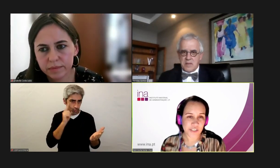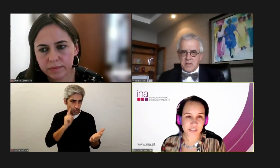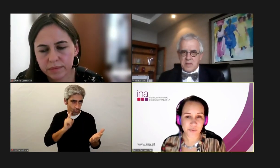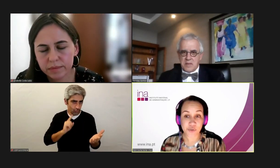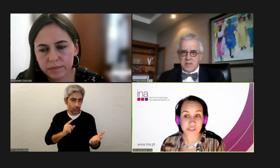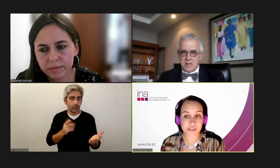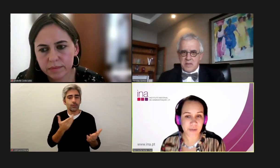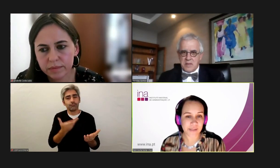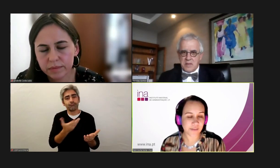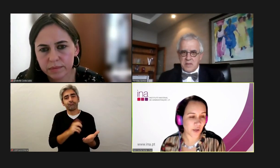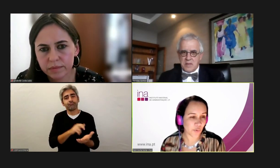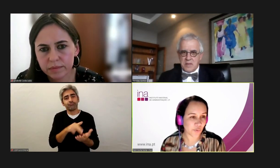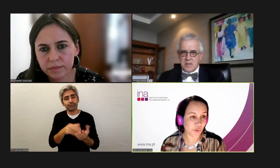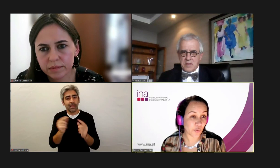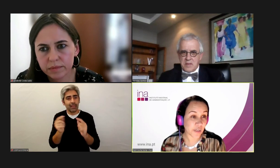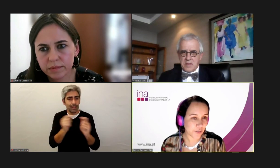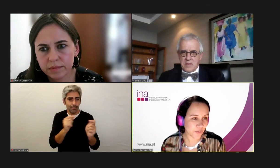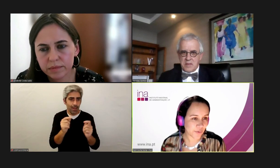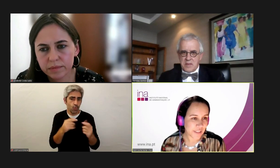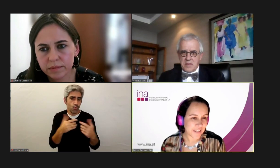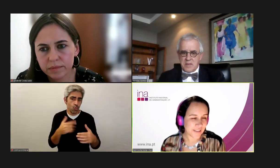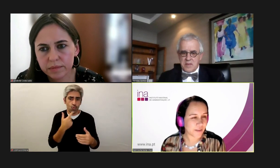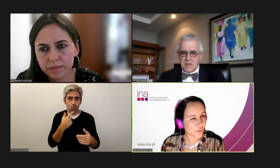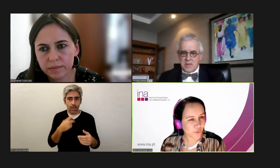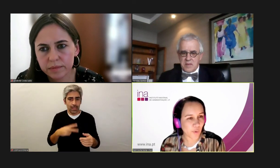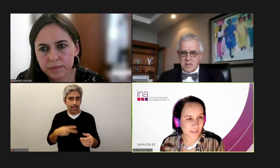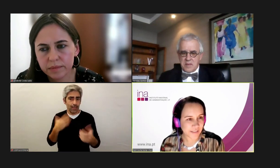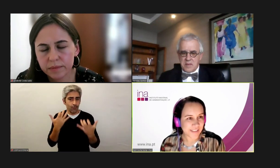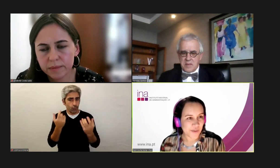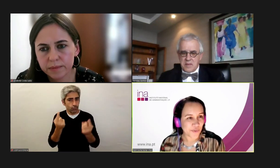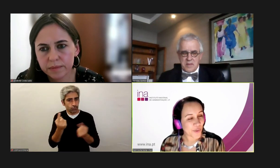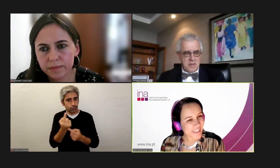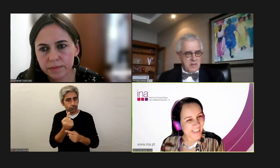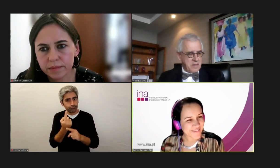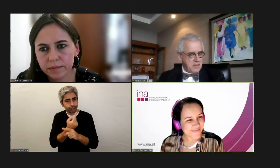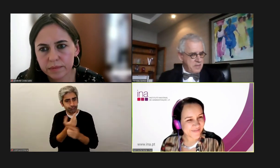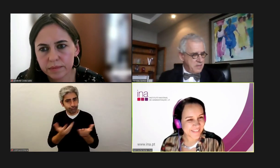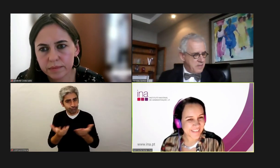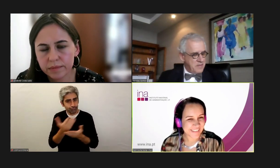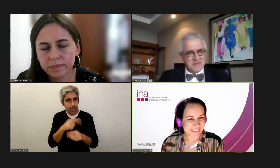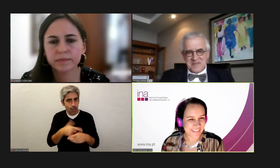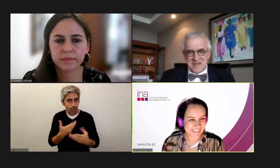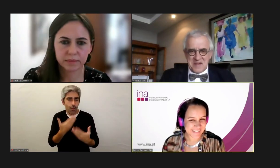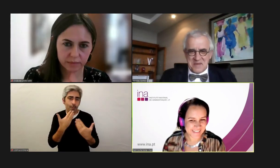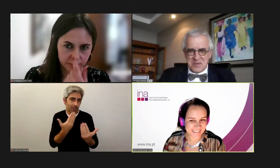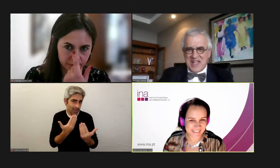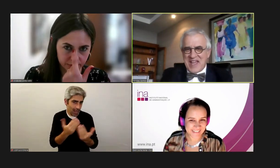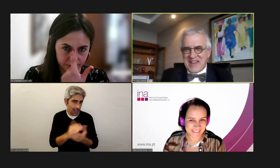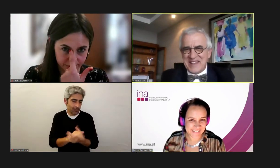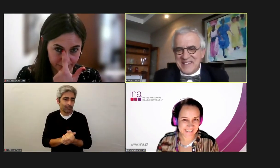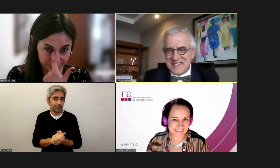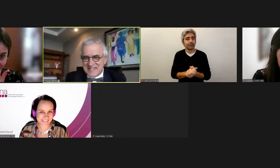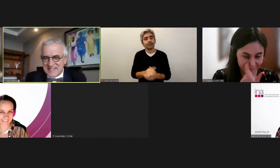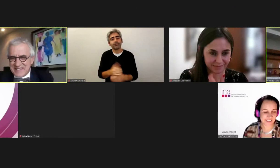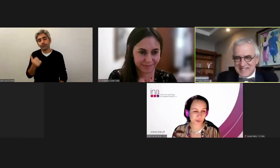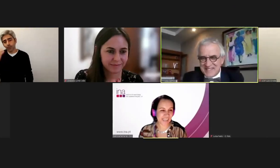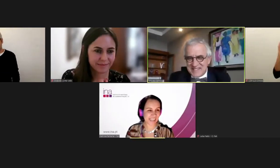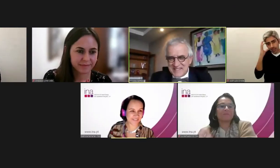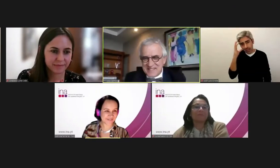por este debate tão rico e tão atual. Muito obrigada. Boa tarde.